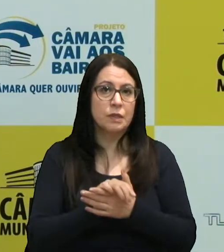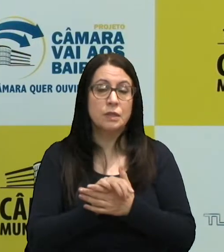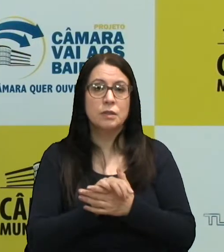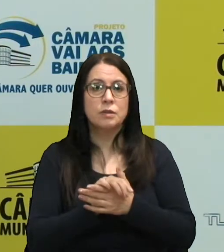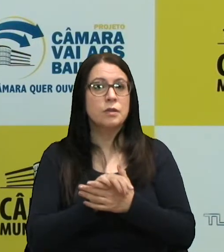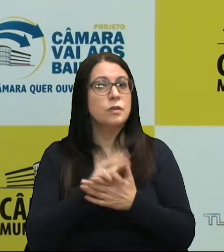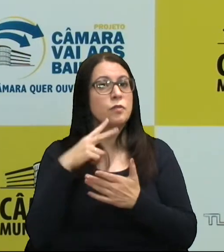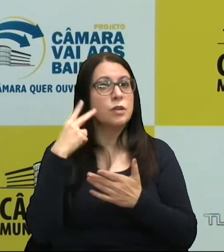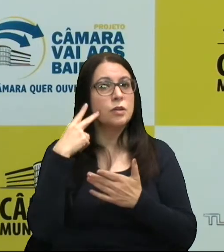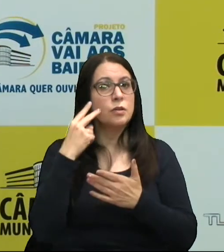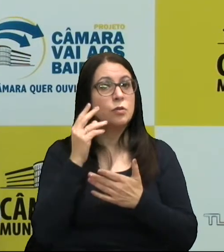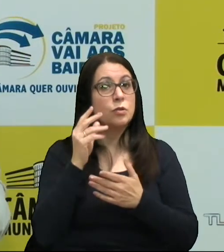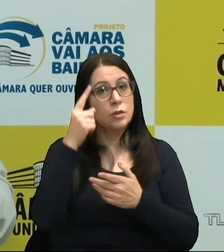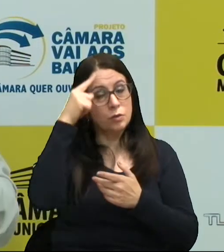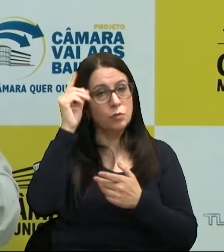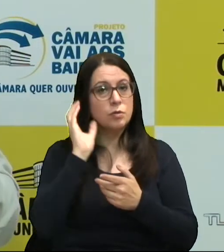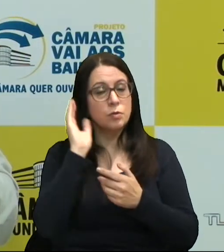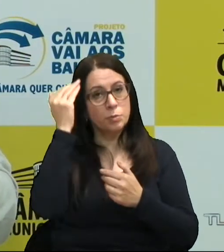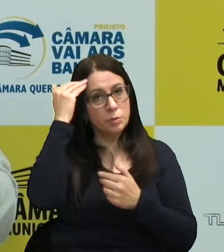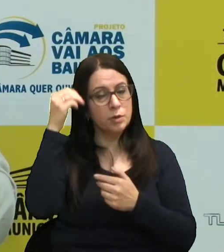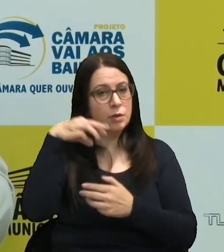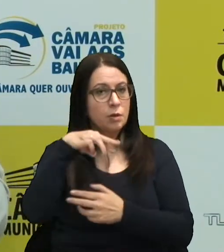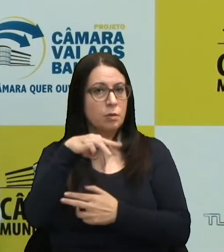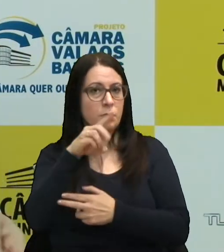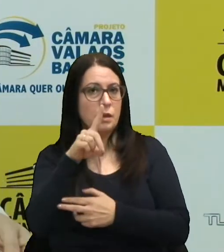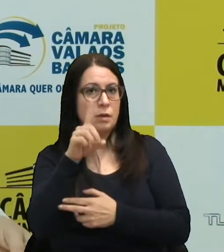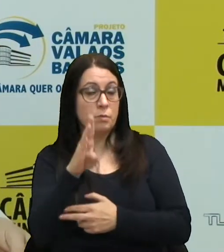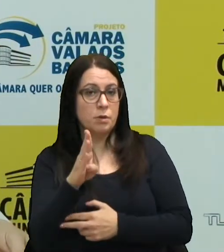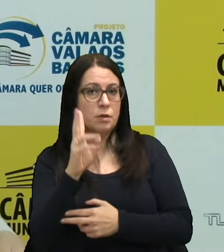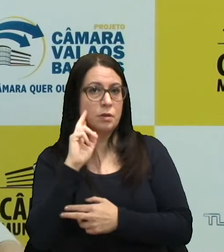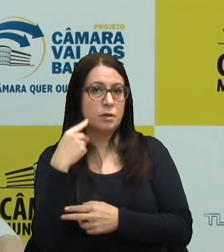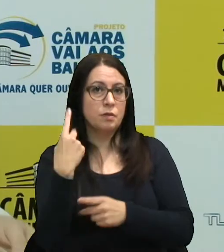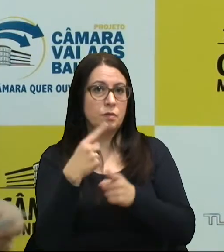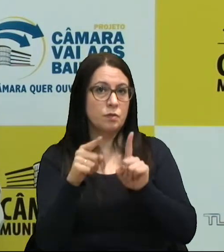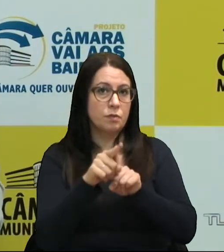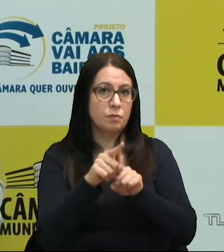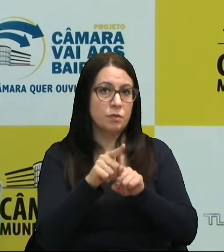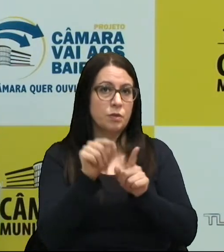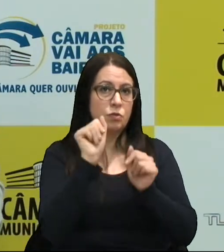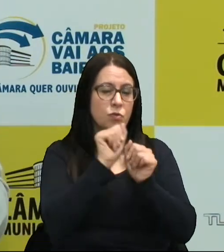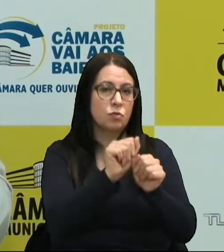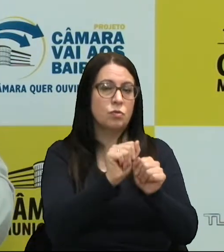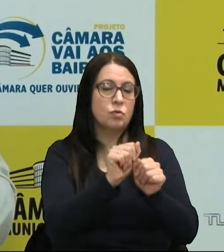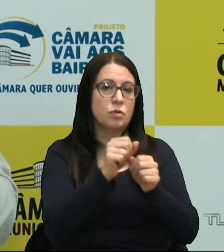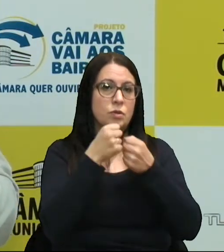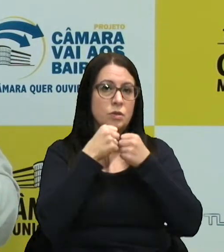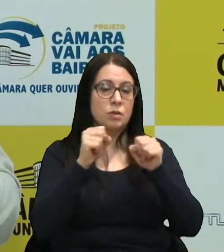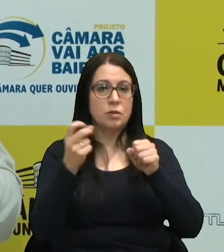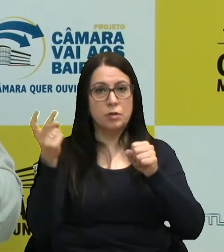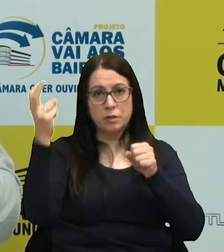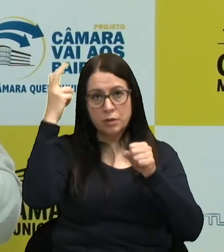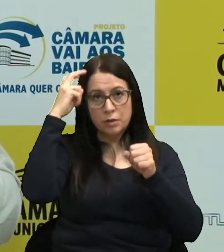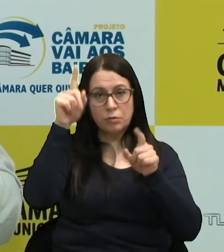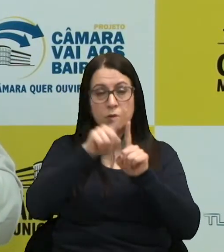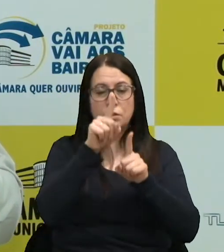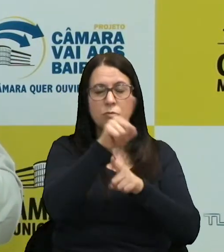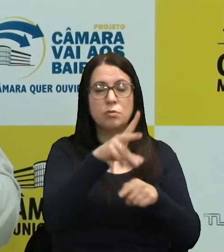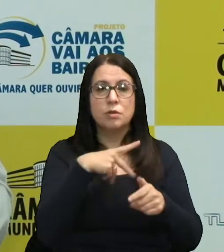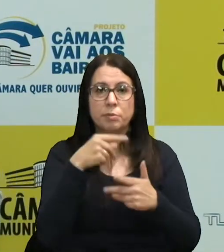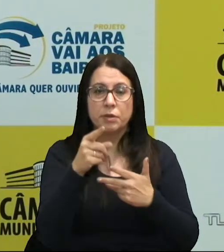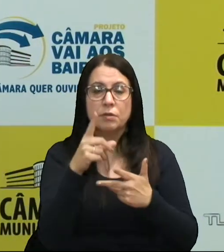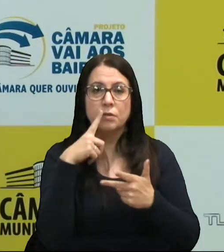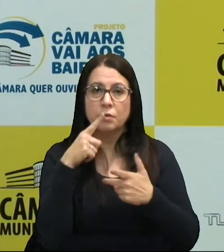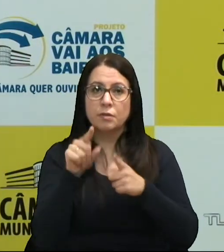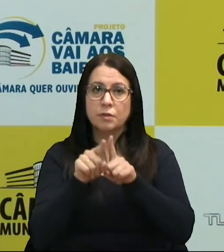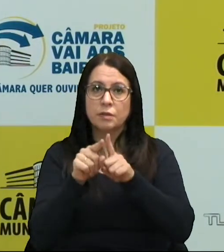autoria do vereador Felipe Gremelmaier, do MDB, solicitando ao Poder Executivo, por meio da Secretaria Municipal da Cultura, informações sobre o que